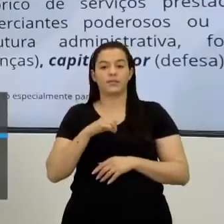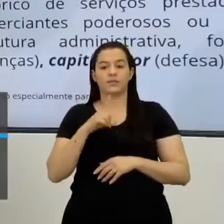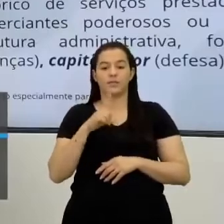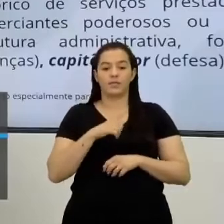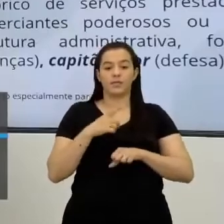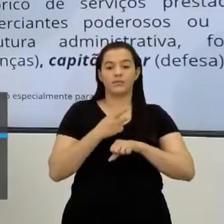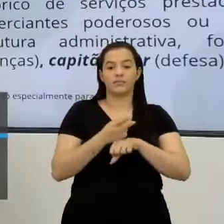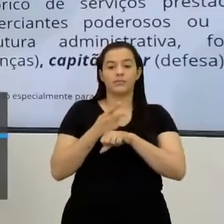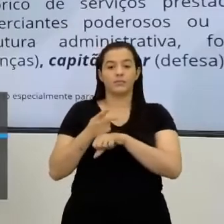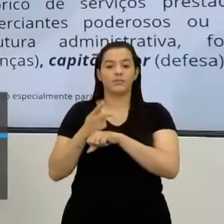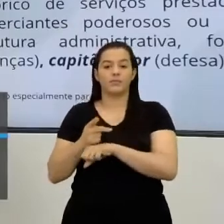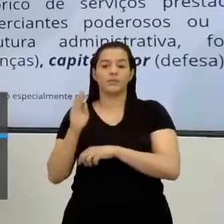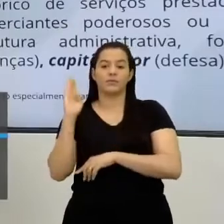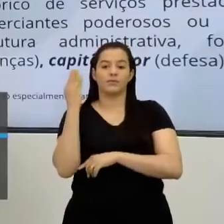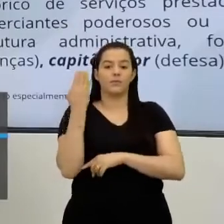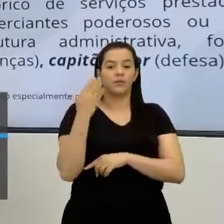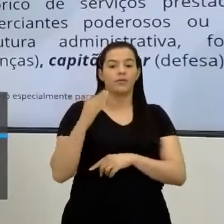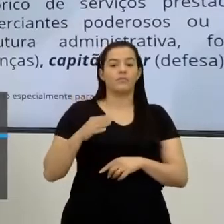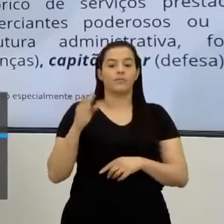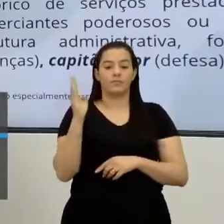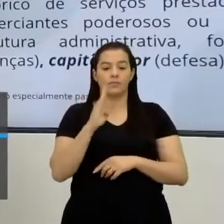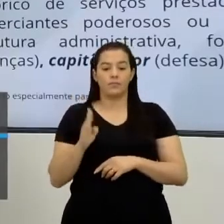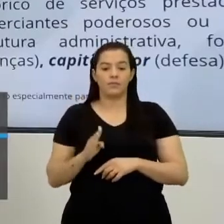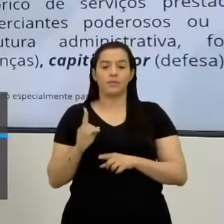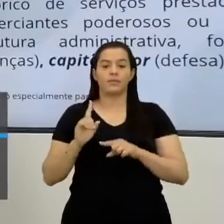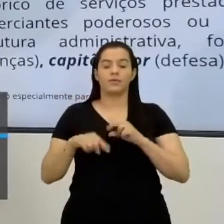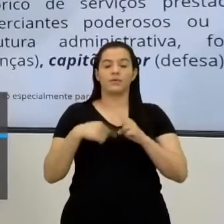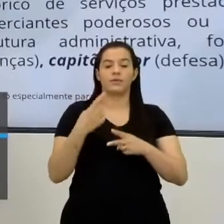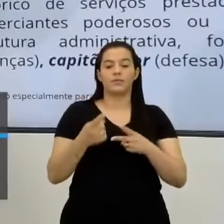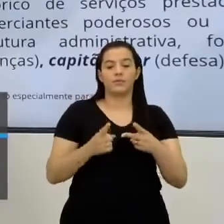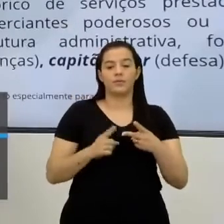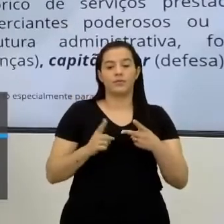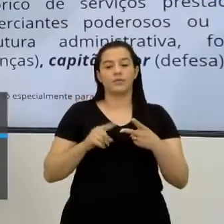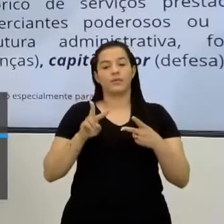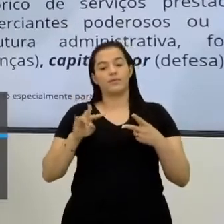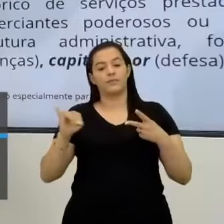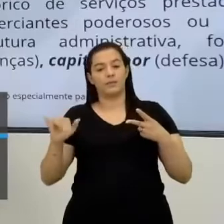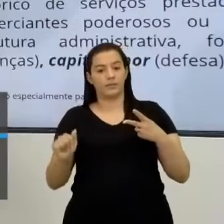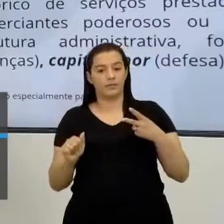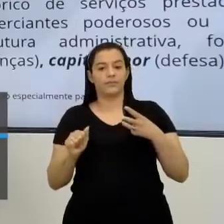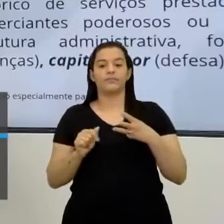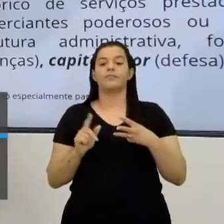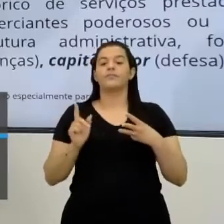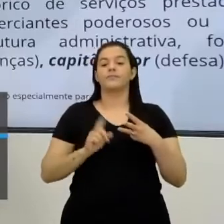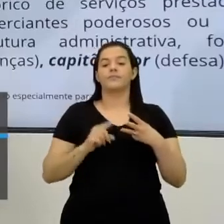exploração do pau-brasil, 32 a Vila de São Vicente e em